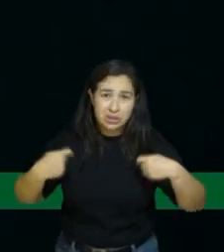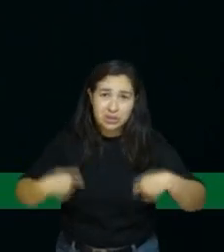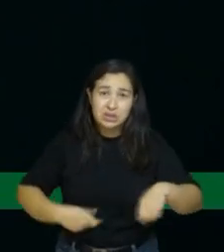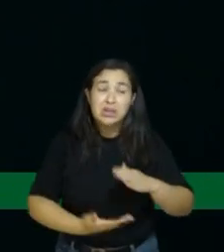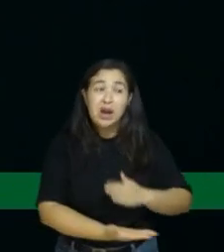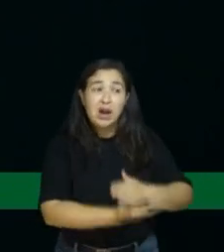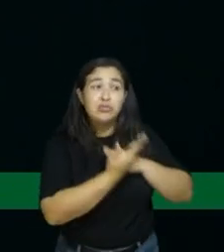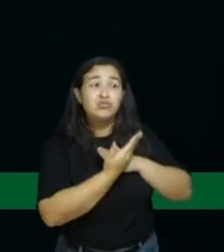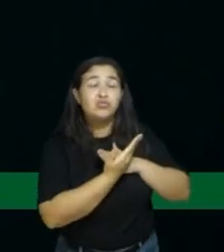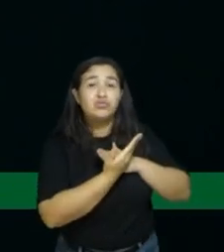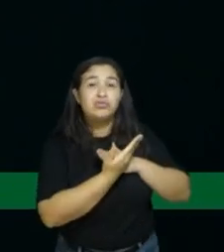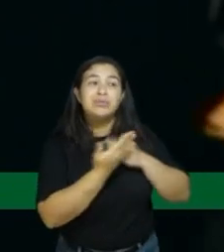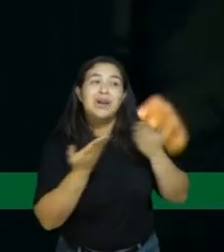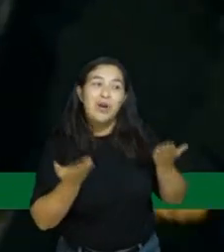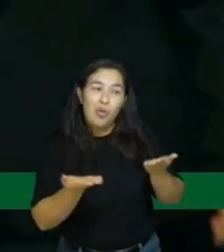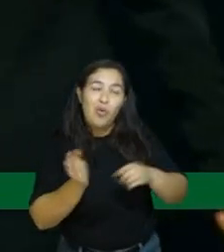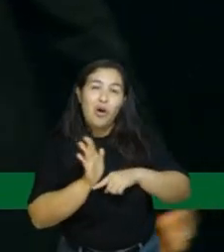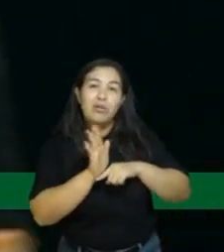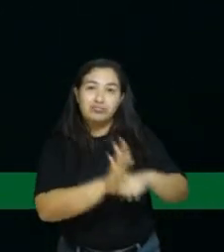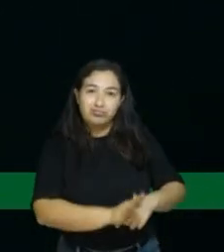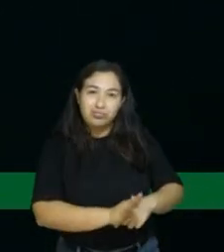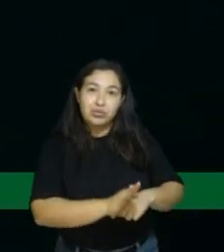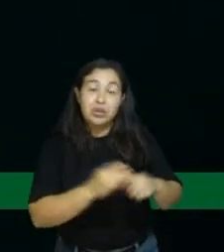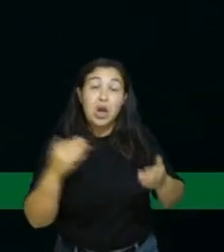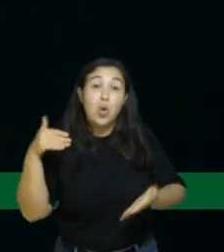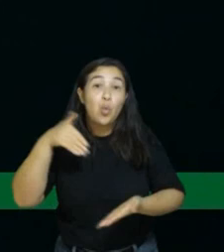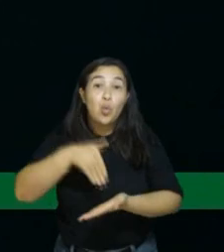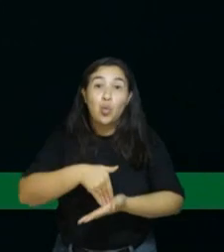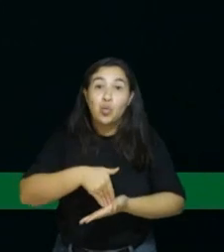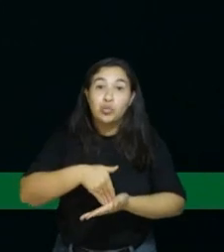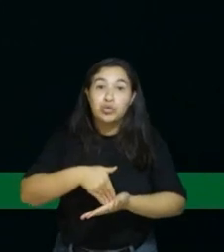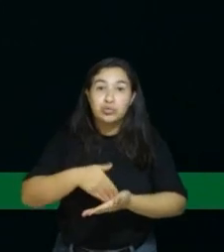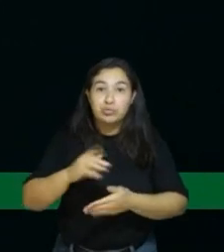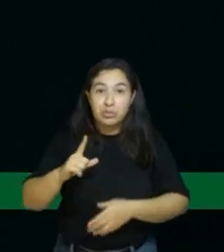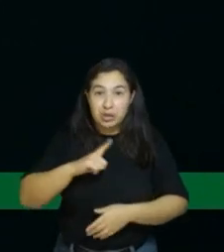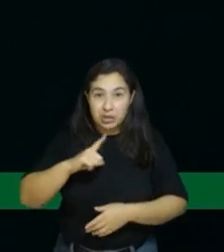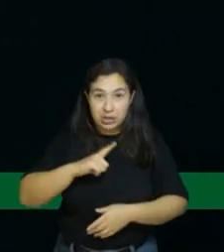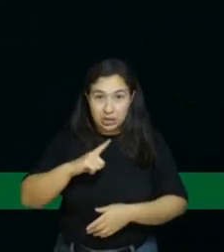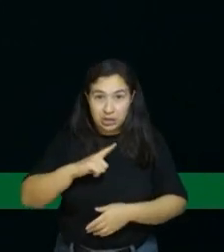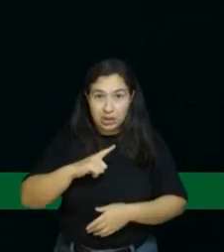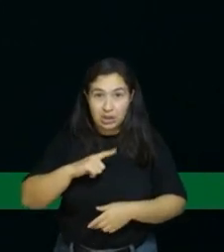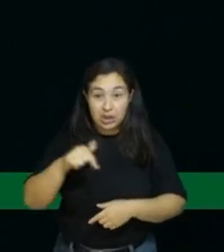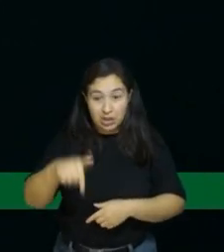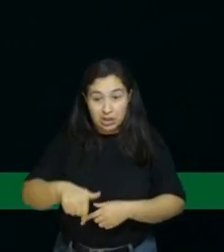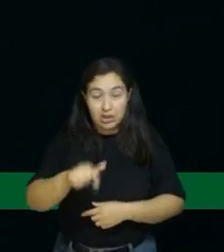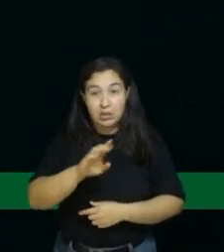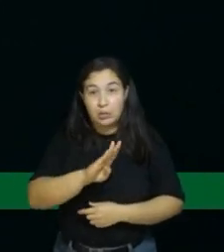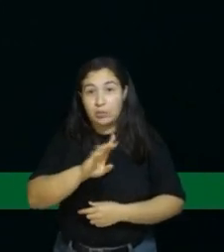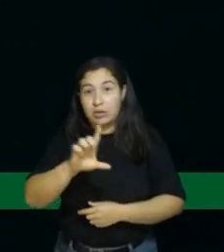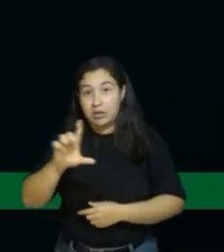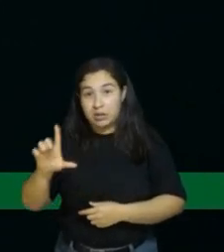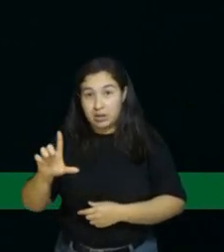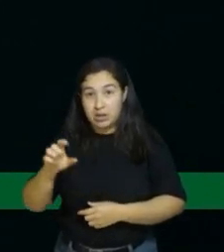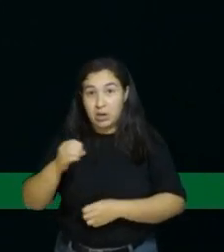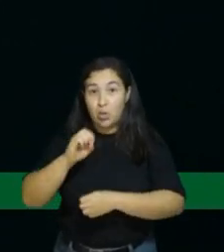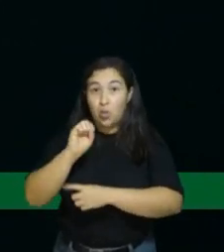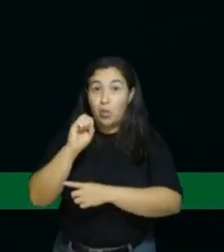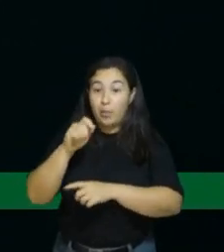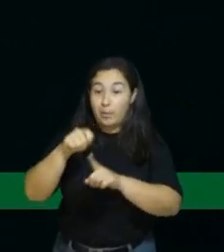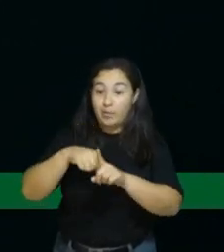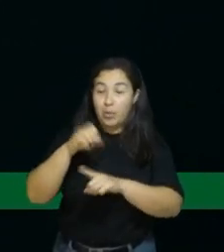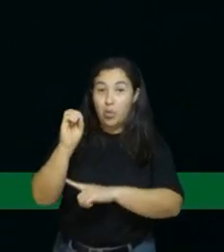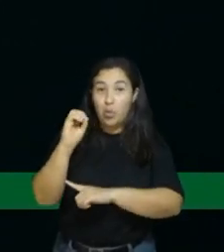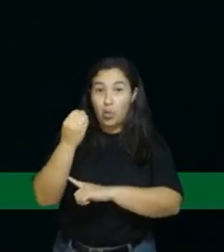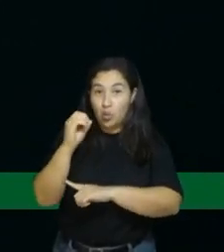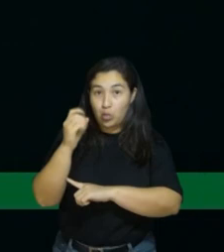também né Lembrando que a última calamidade pública né Deputado Napoleão aqui em Blumenau no Outubro passado eh foi